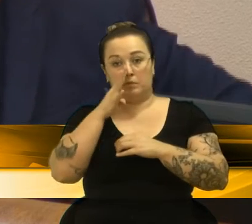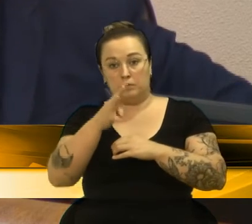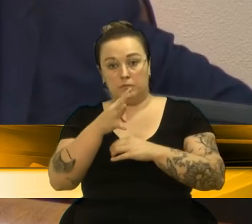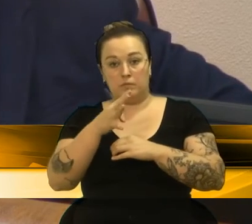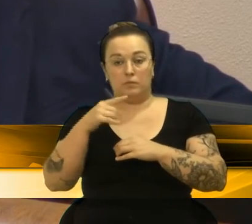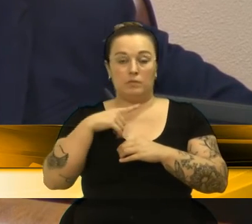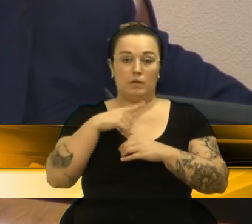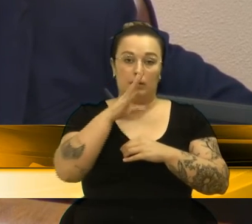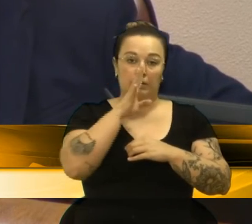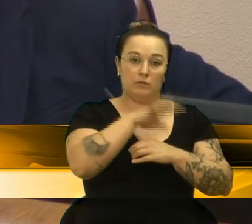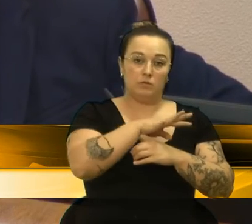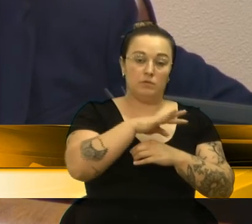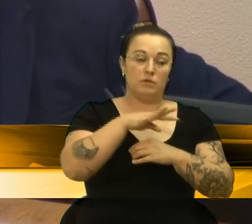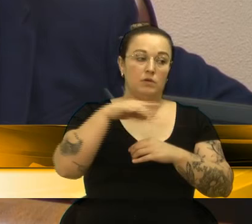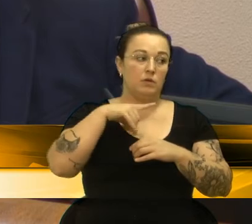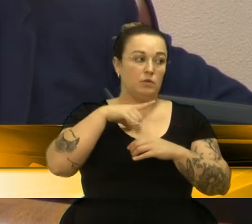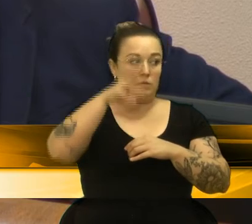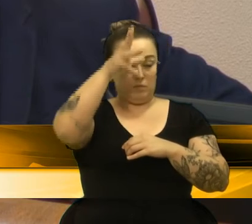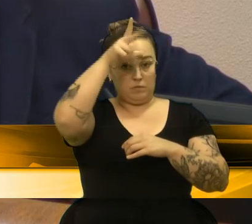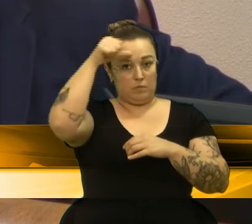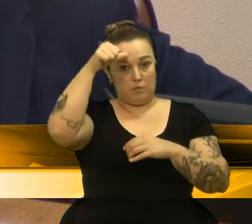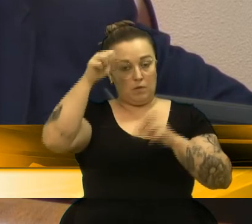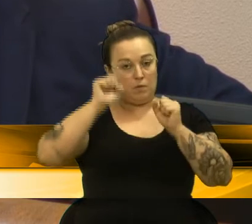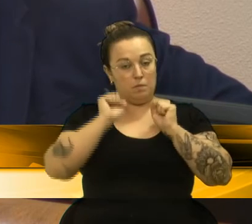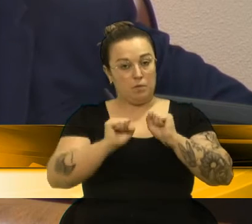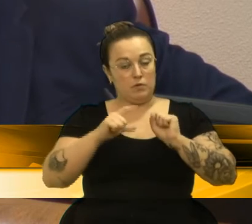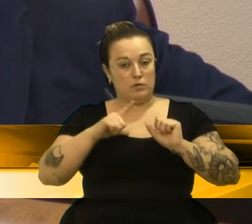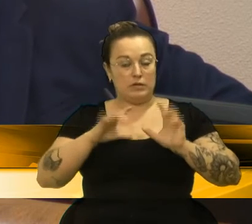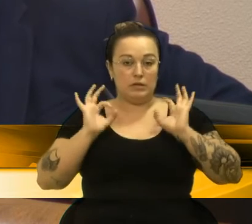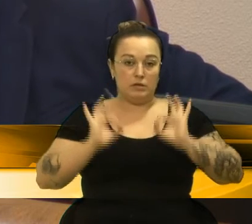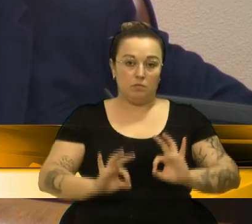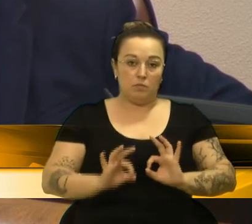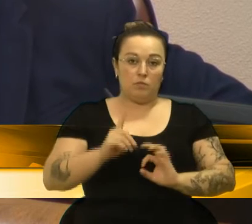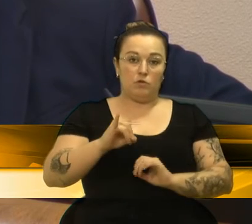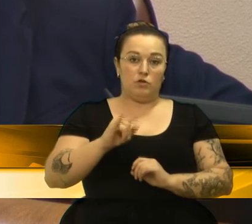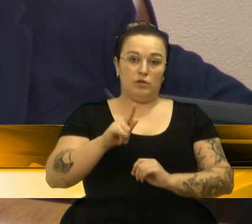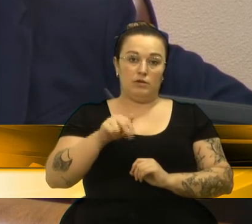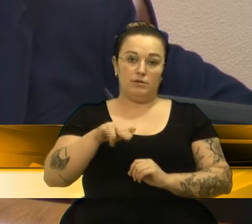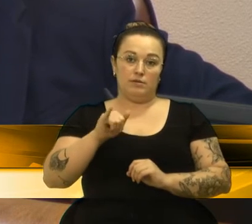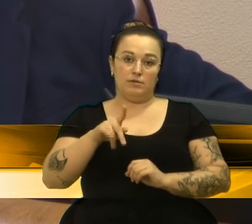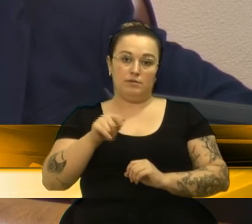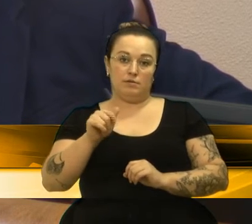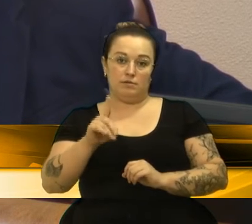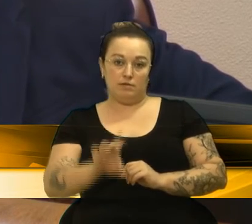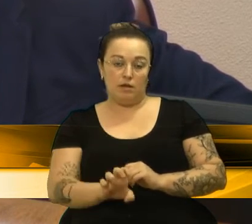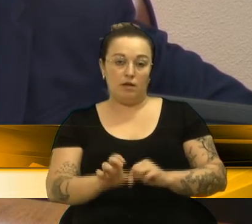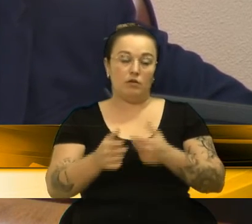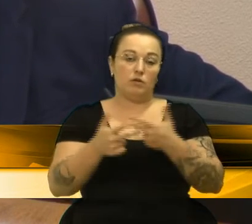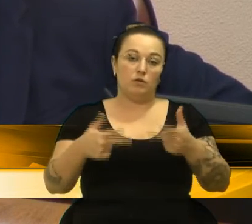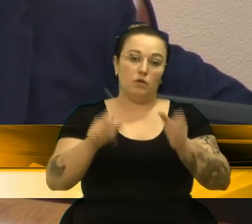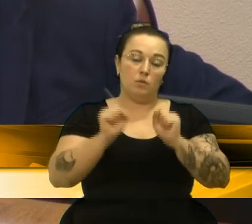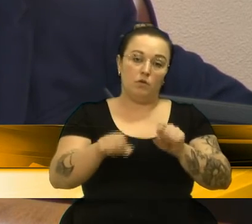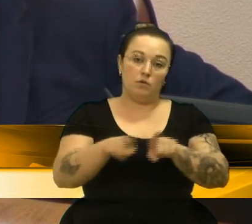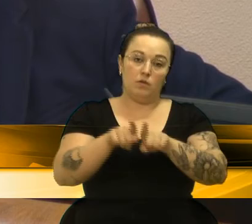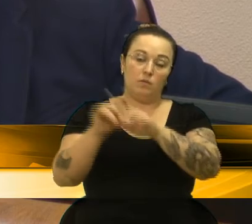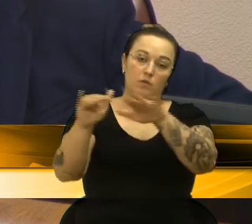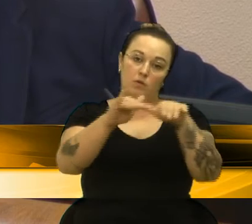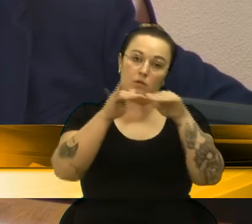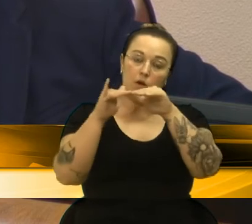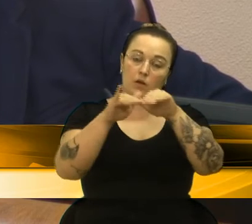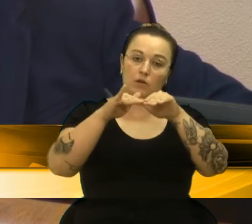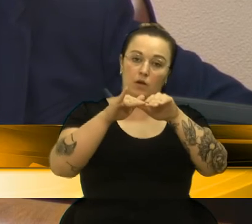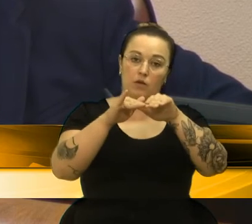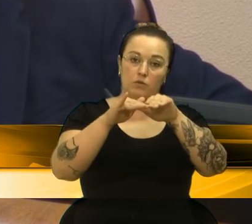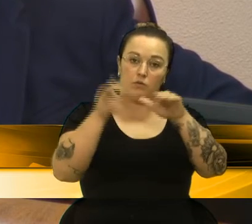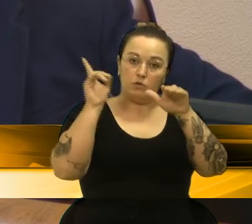prefeito. Pode-se querer preservar a dignidade e o decoro do cargo punido ao prefeito, mas pode-se igualmente lesar direito individual por